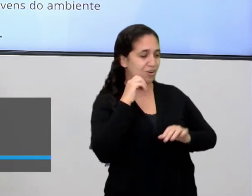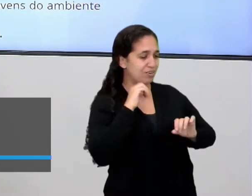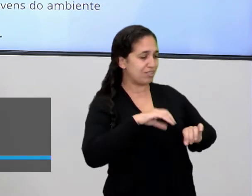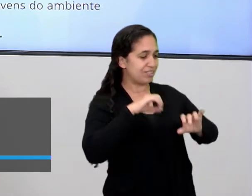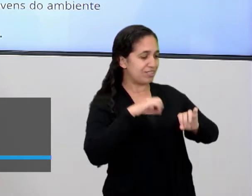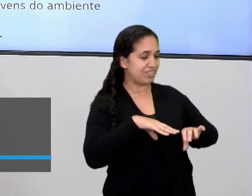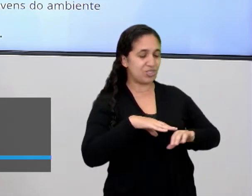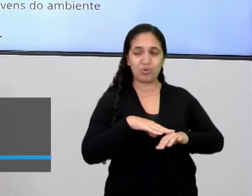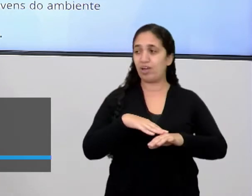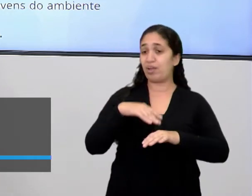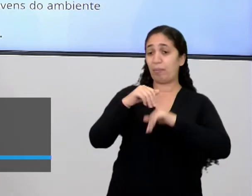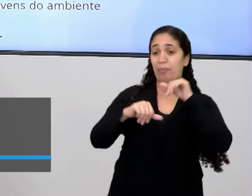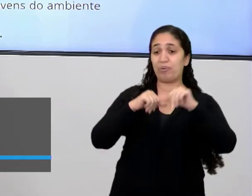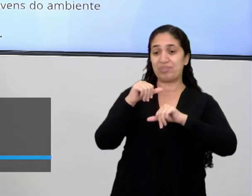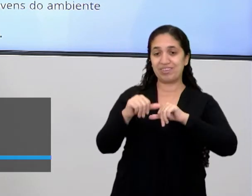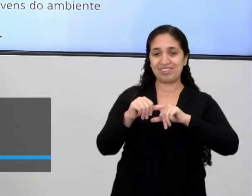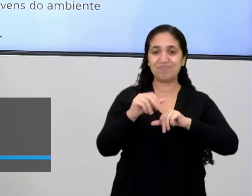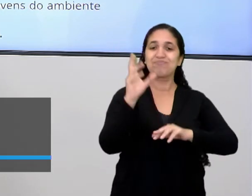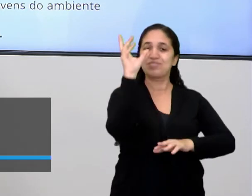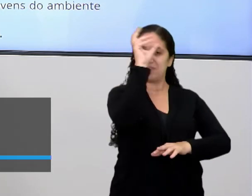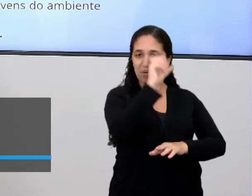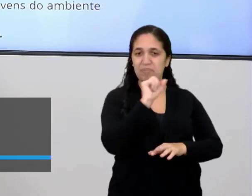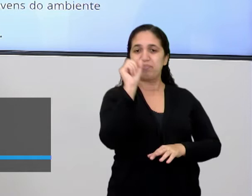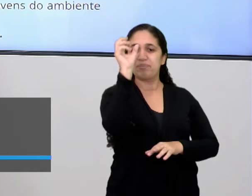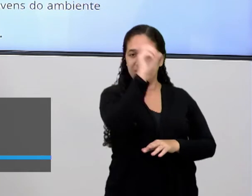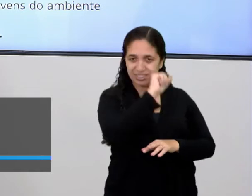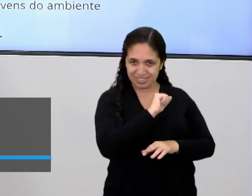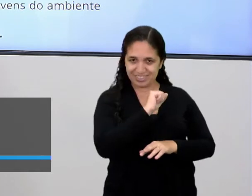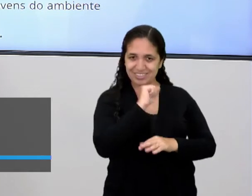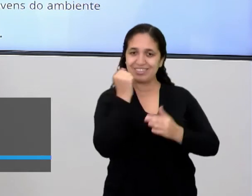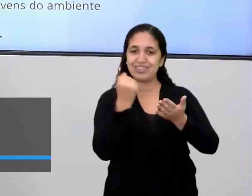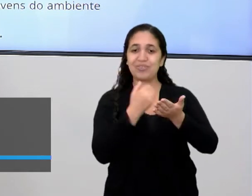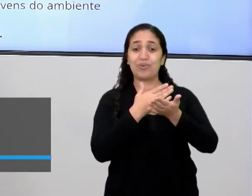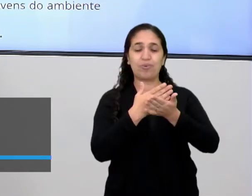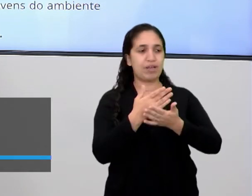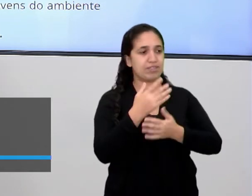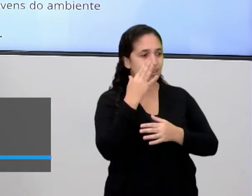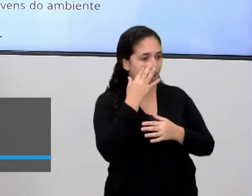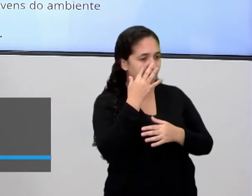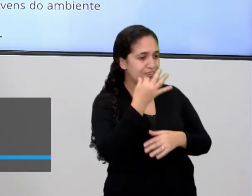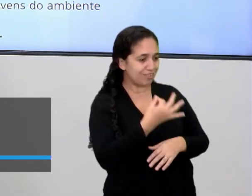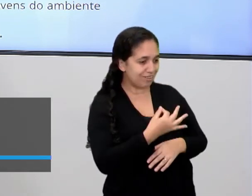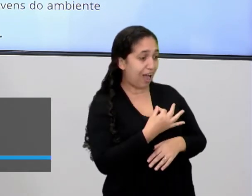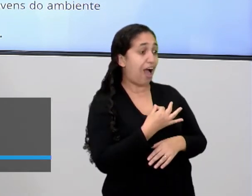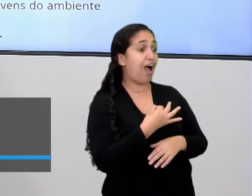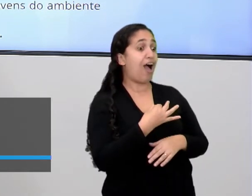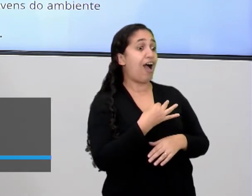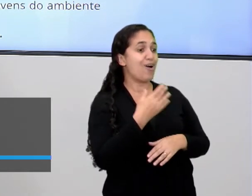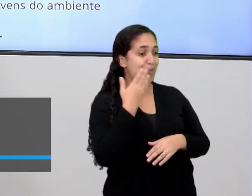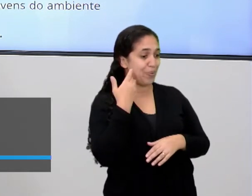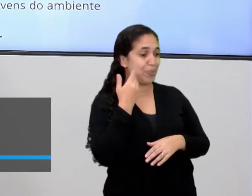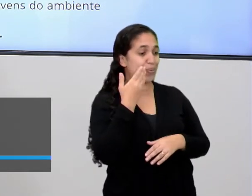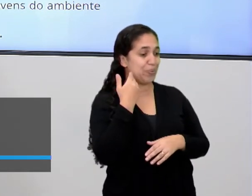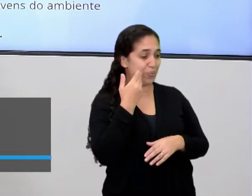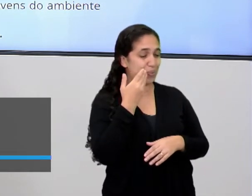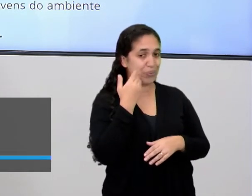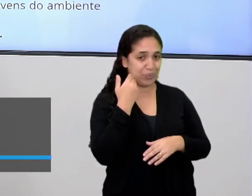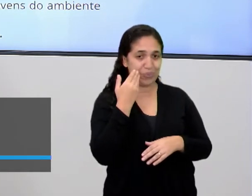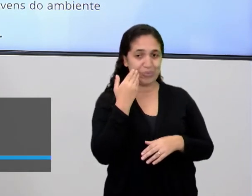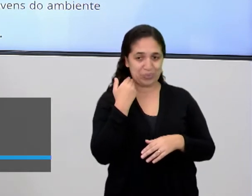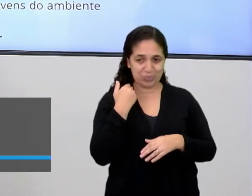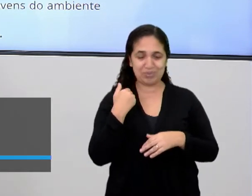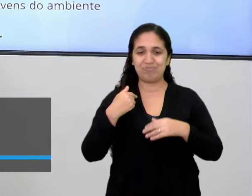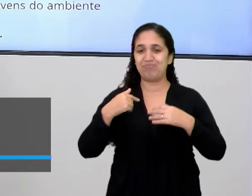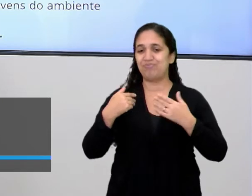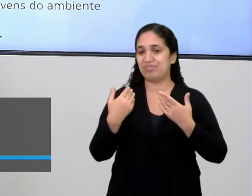a aprender, né? E aprender começa por onde? Começa ouvindo, né? Eu sempre falei para os meus alunos assim, Deus foi muito generoso com o